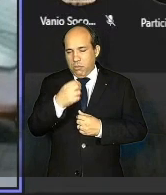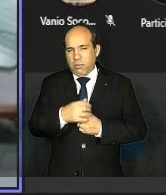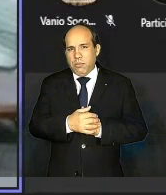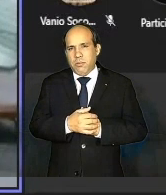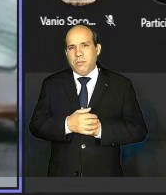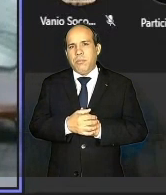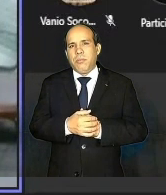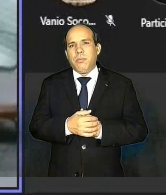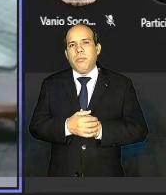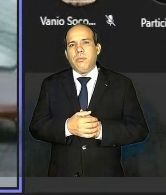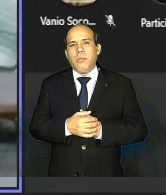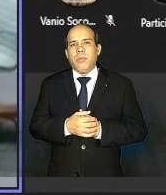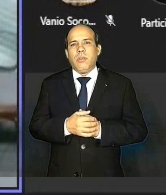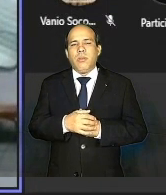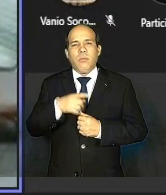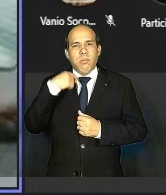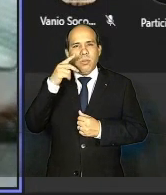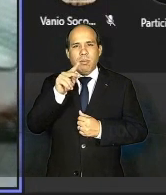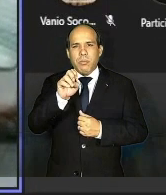só a MAFRE.